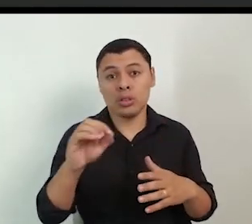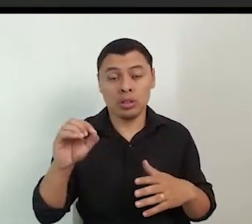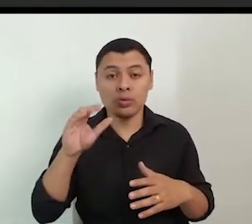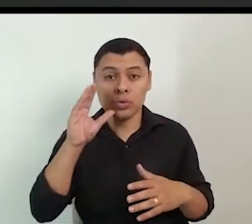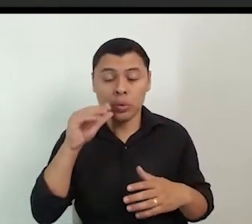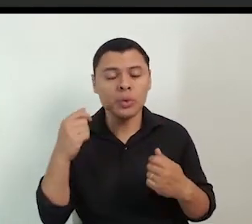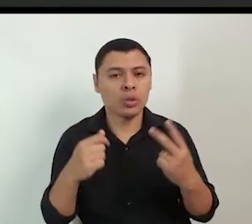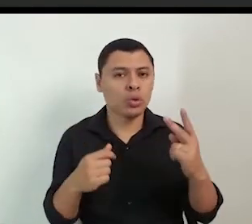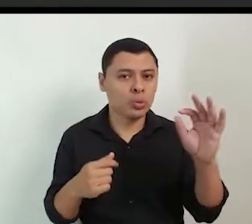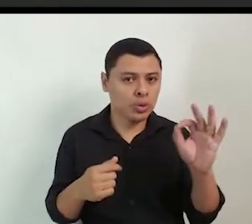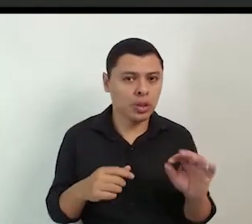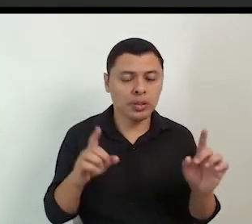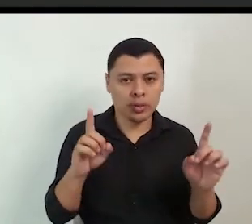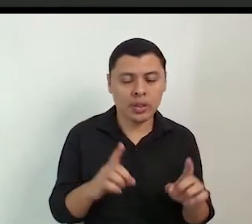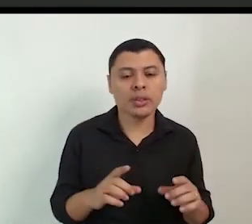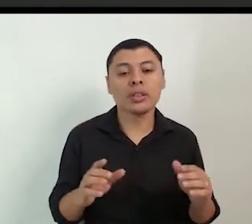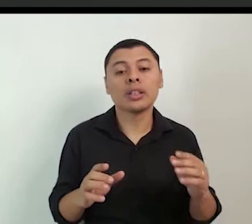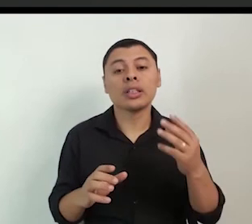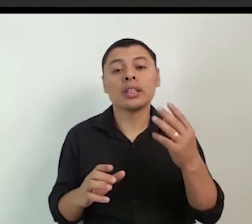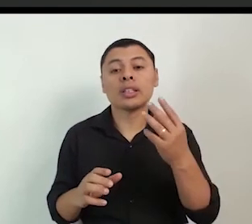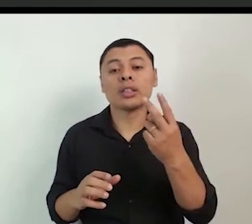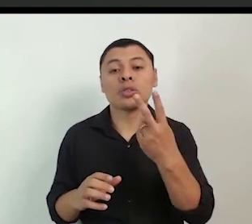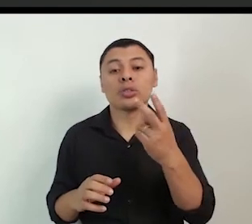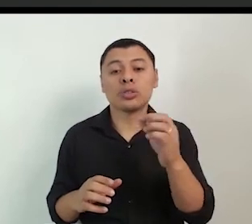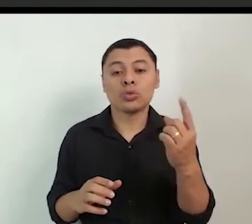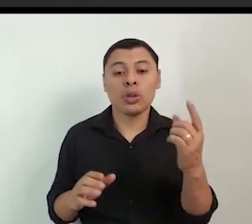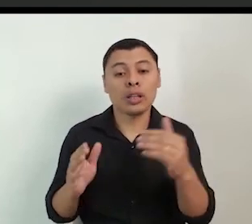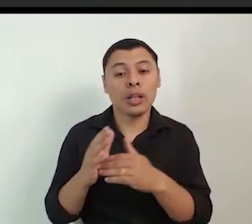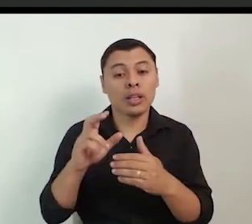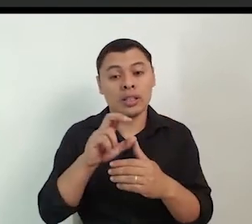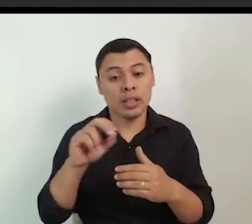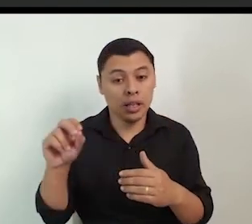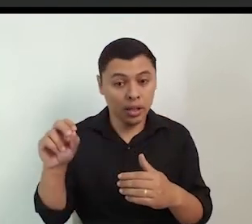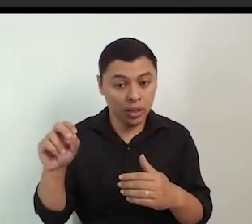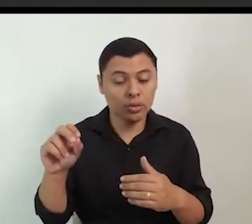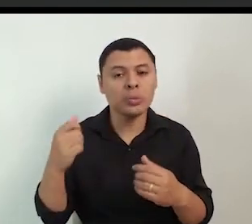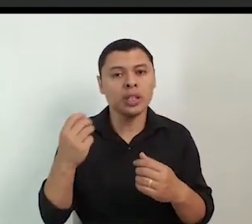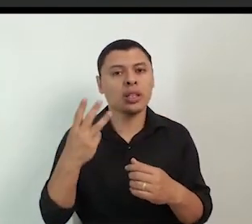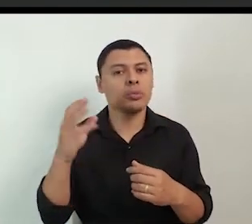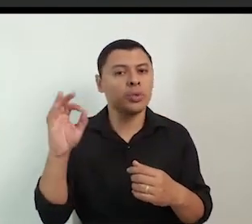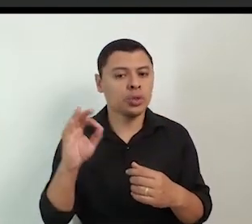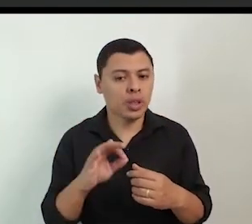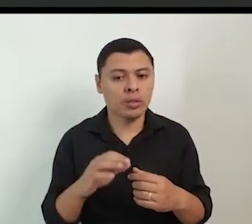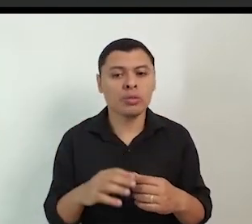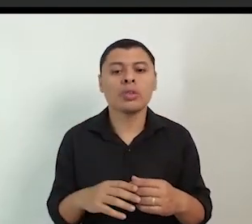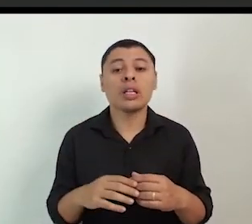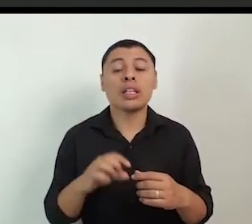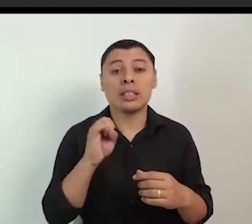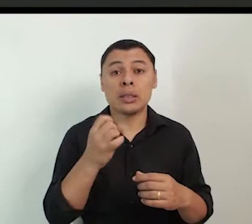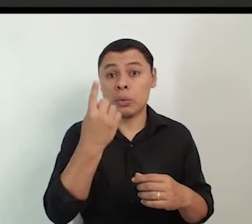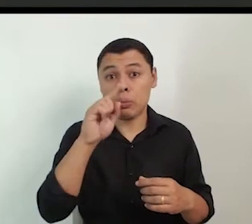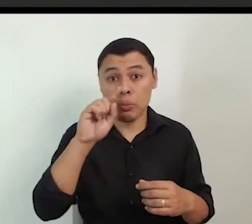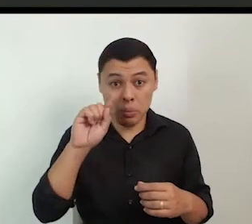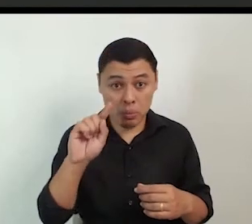500 funcionários, 3%, 501 e 1.000, 4%, a partir de 1.000 funcionários, de